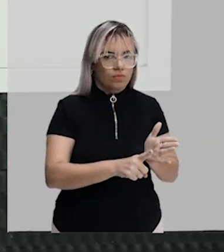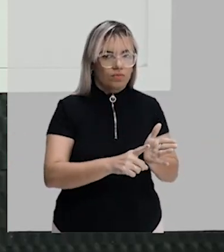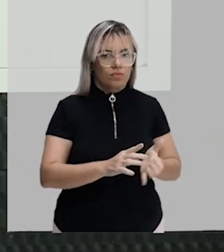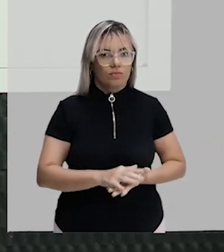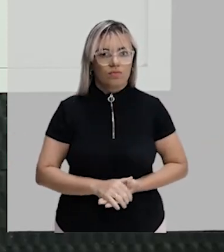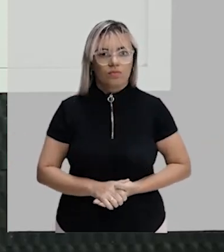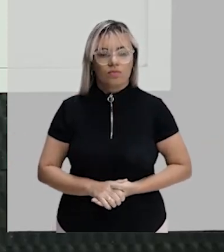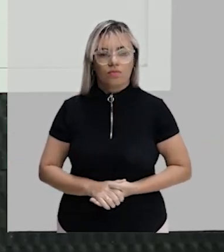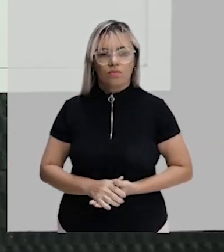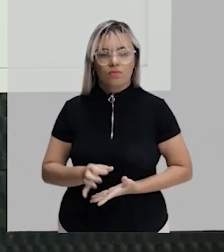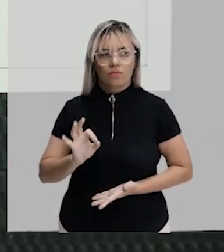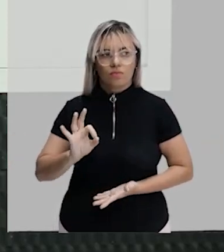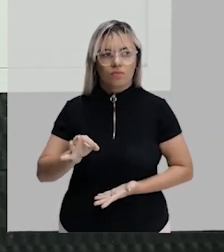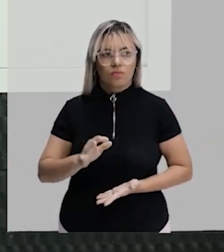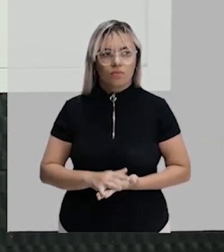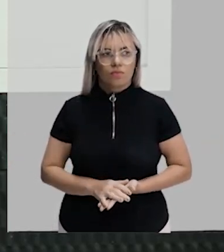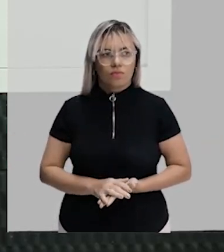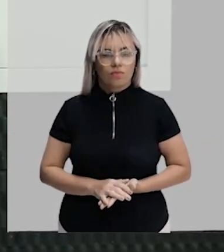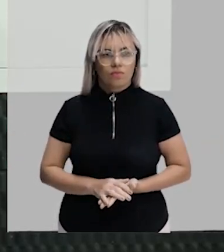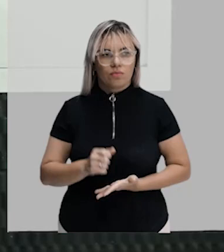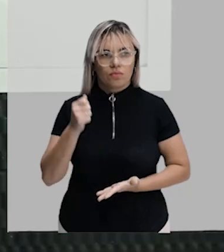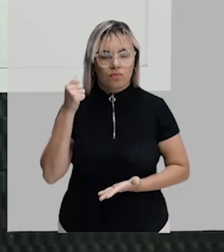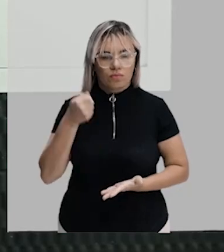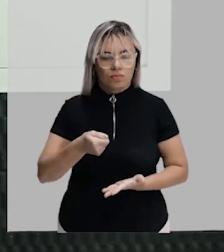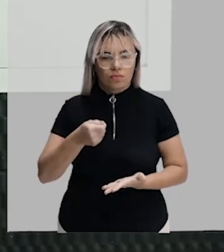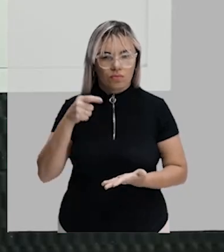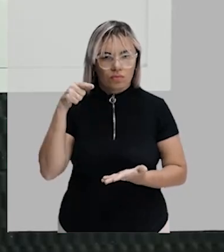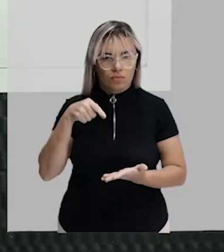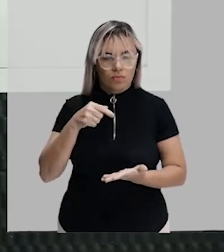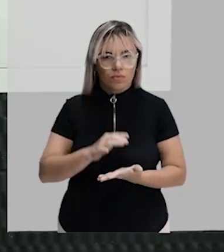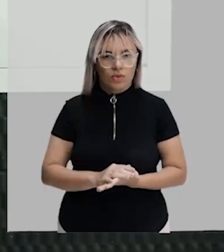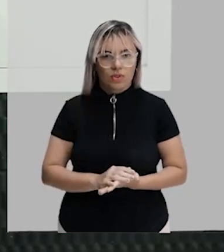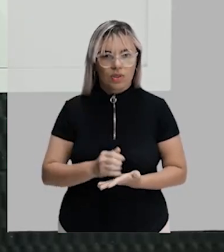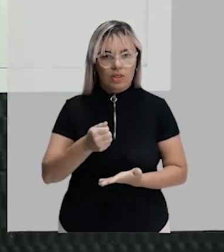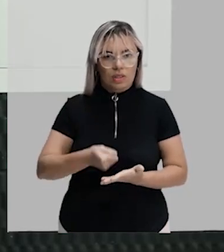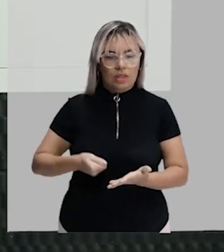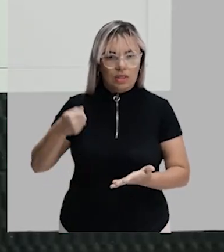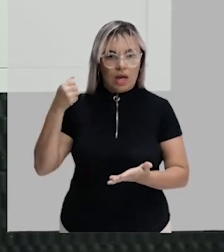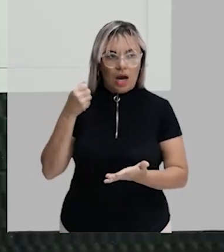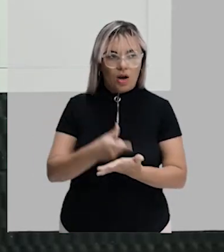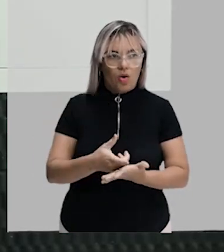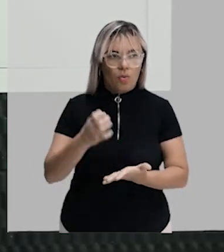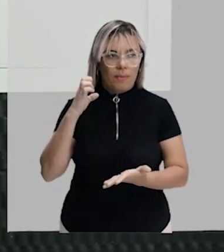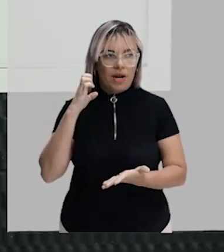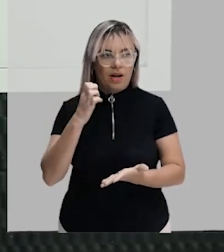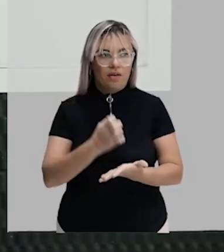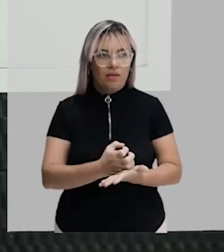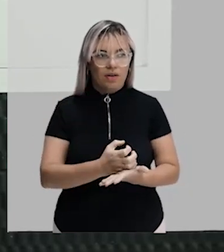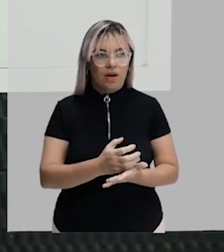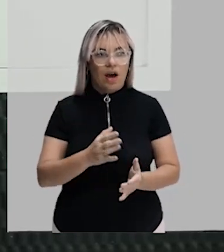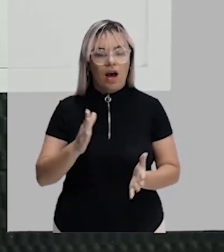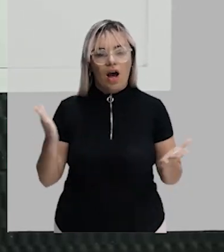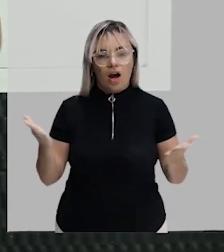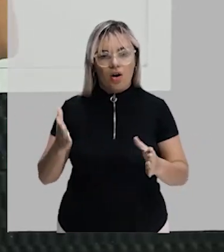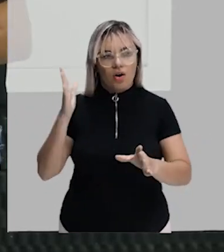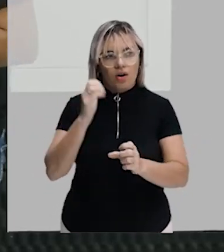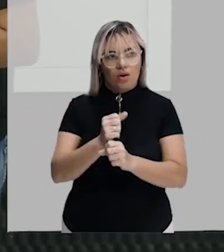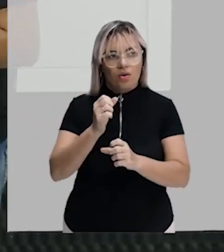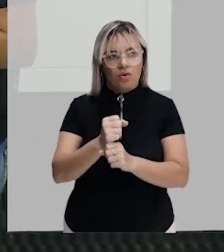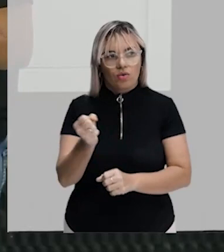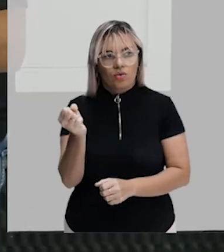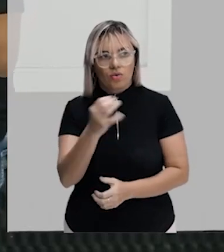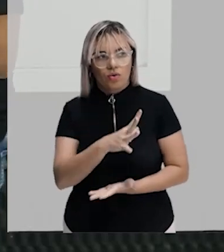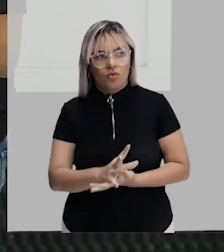né, na compra à vista. Determine o novo preço de uma TV que custava R$